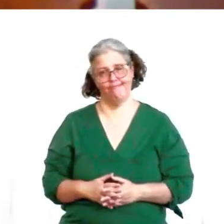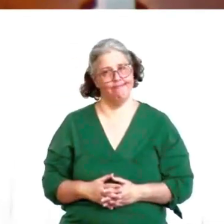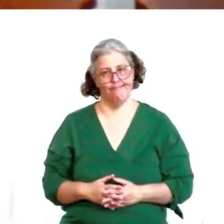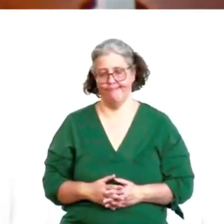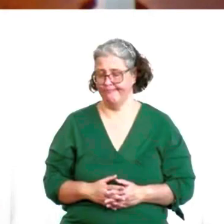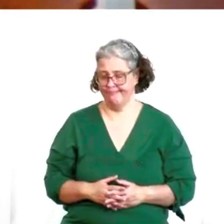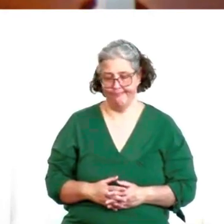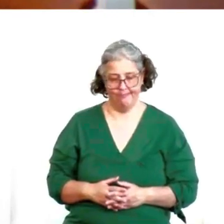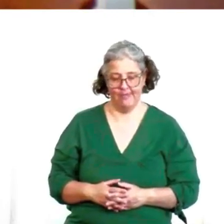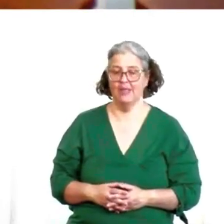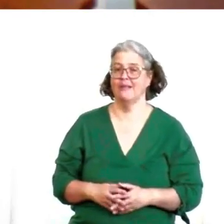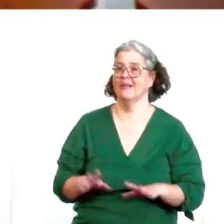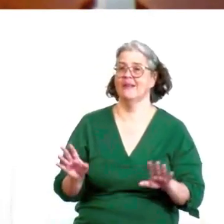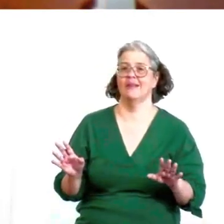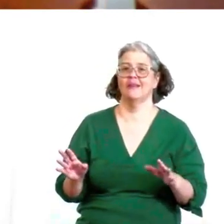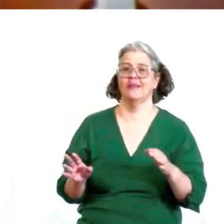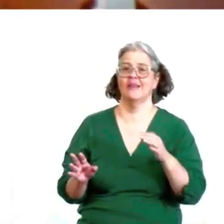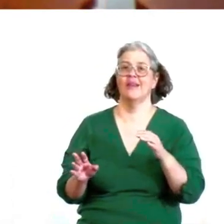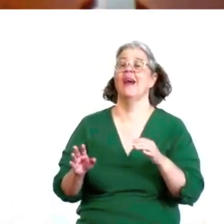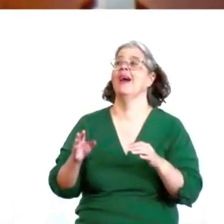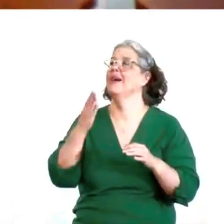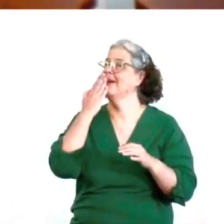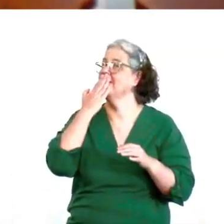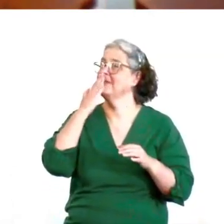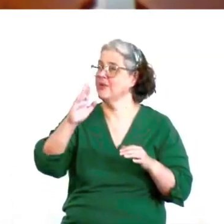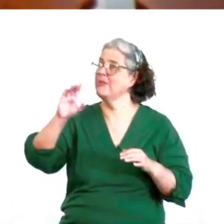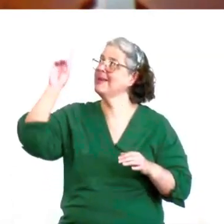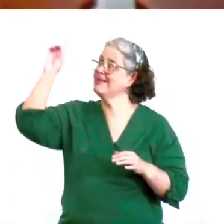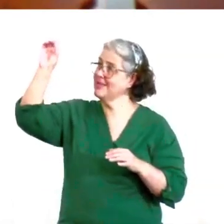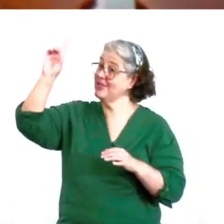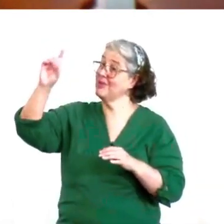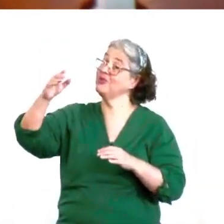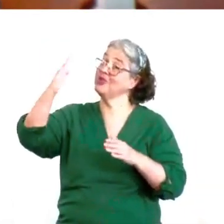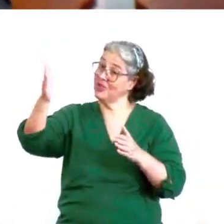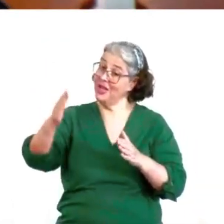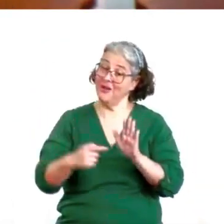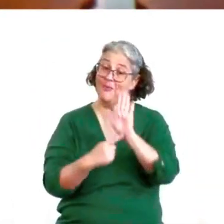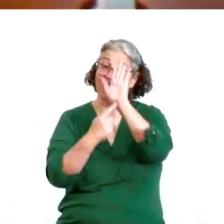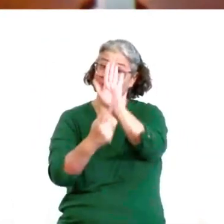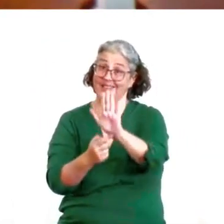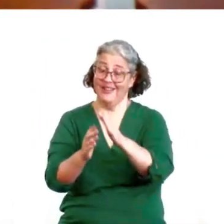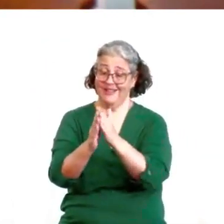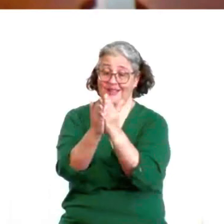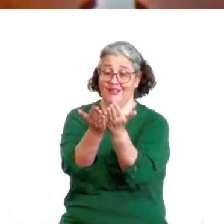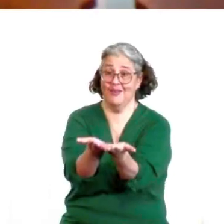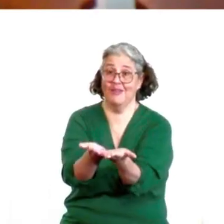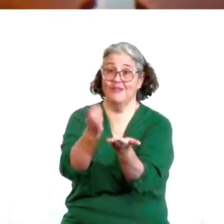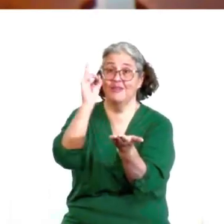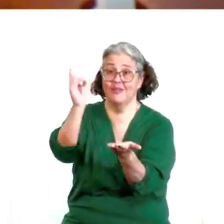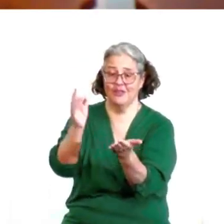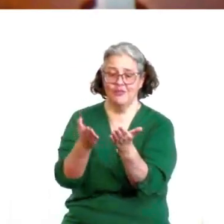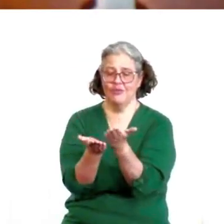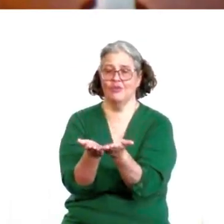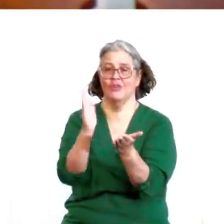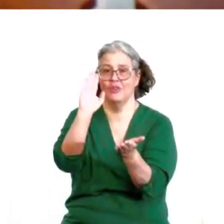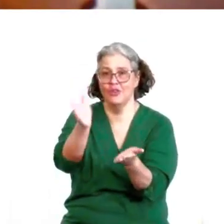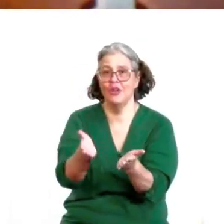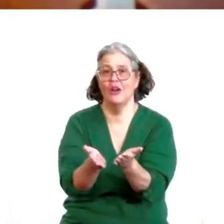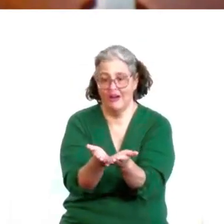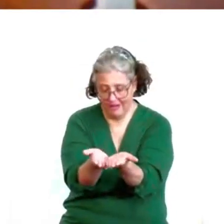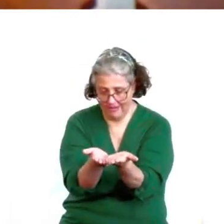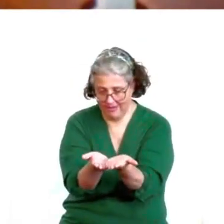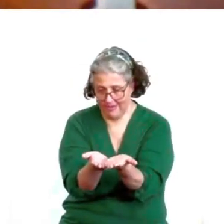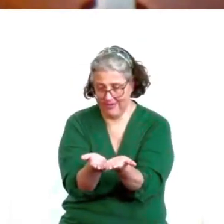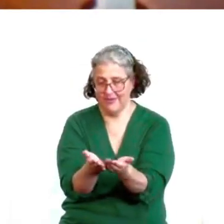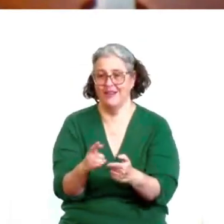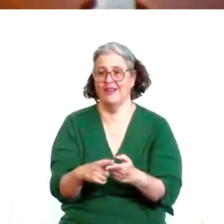estiver na Escritura. As promessas de Deus já estão reveladas. As promessas de Deus já estão aqui. E por isso eu sei o final da história,